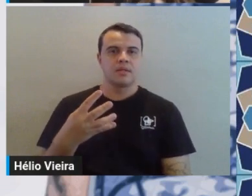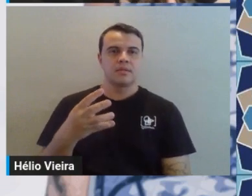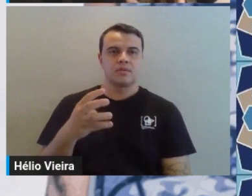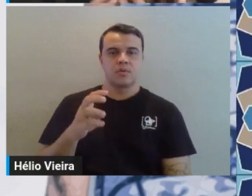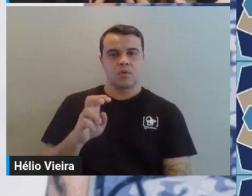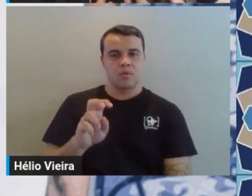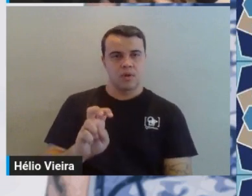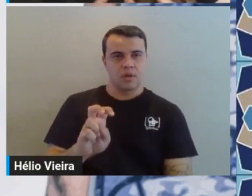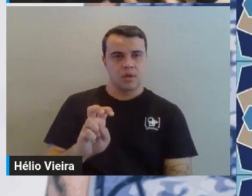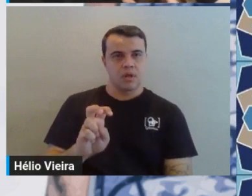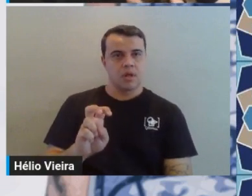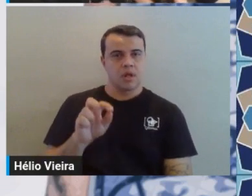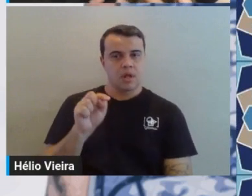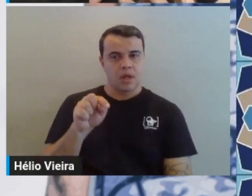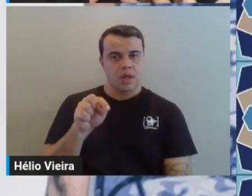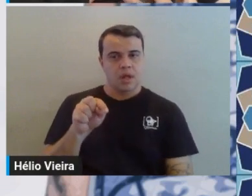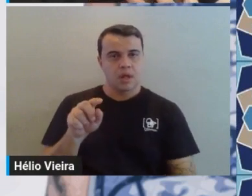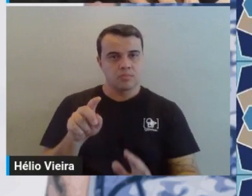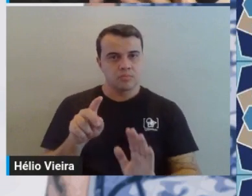45, ela